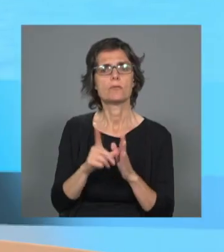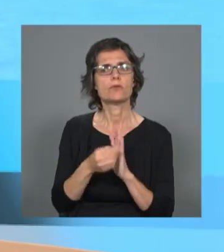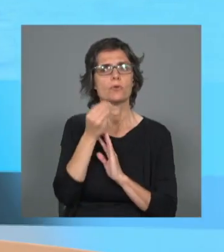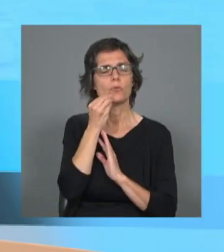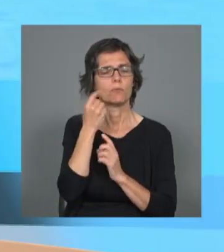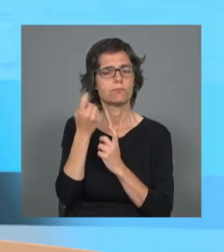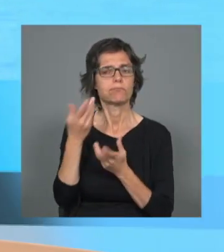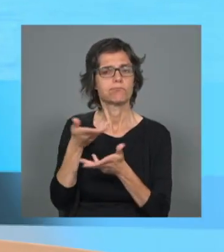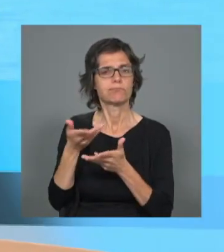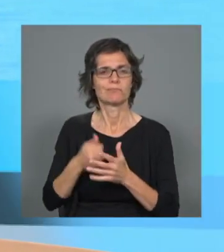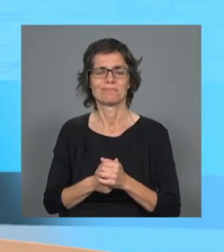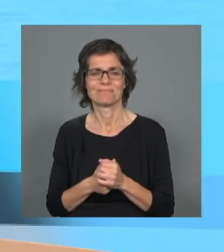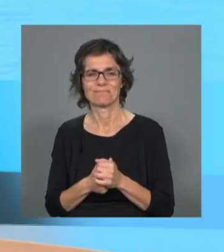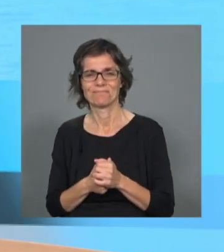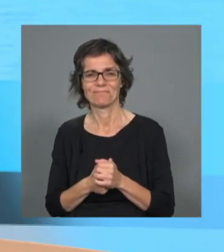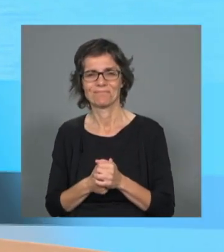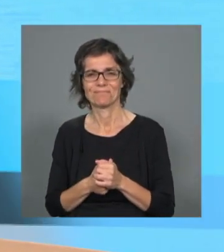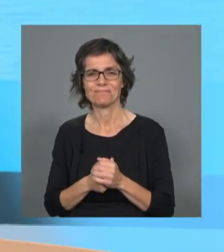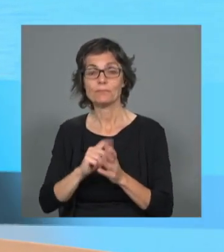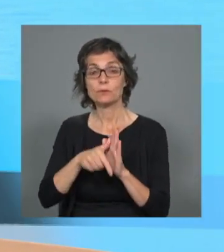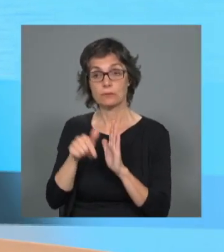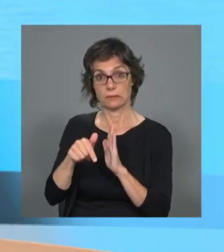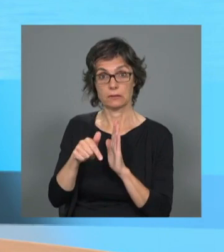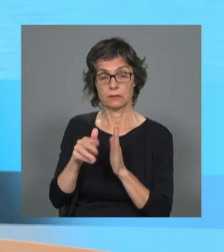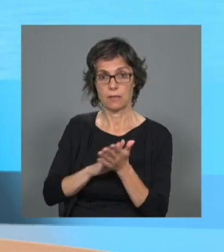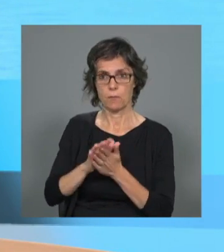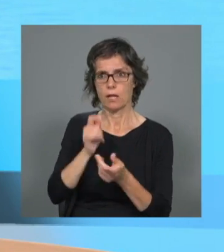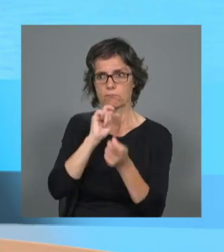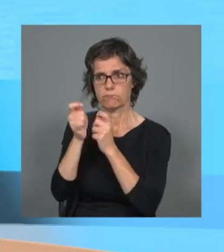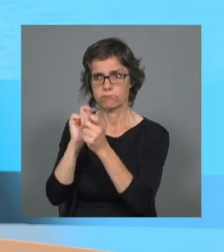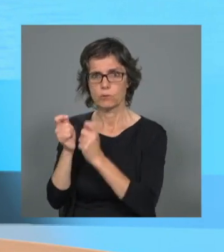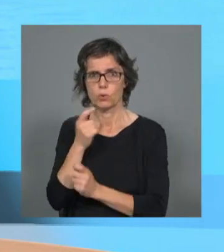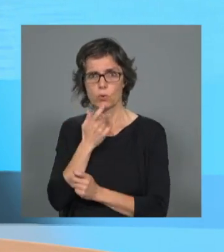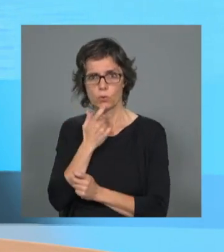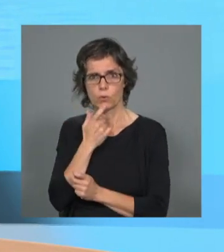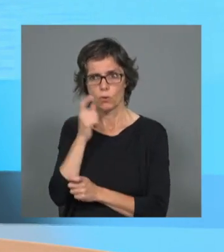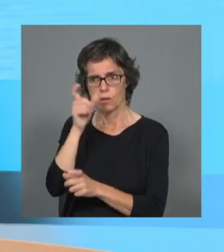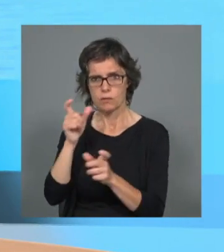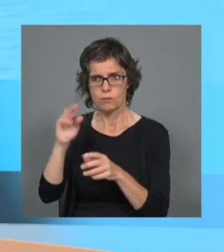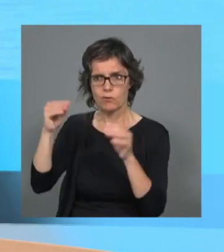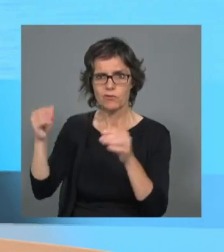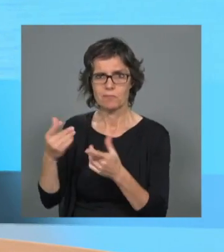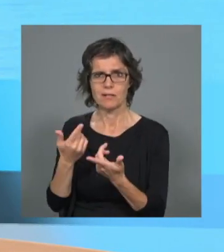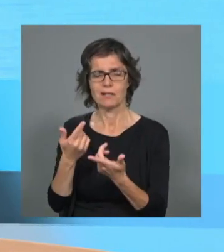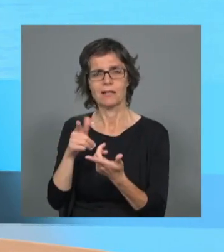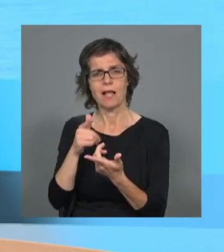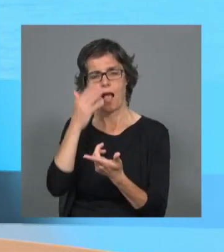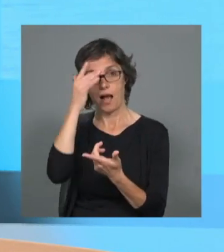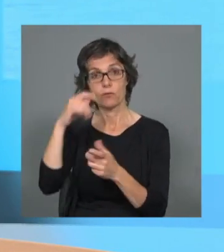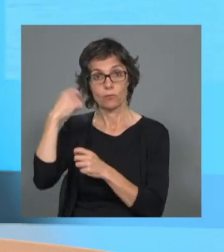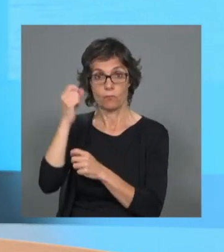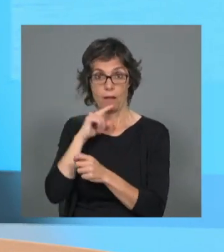E deste projeto sei que fizeram muitas entrevistas, escutaram muita gente, penso que isso é possível ver no